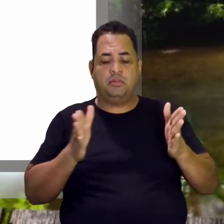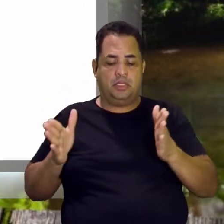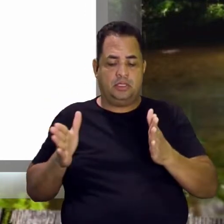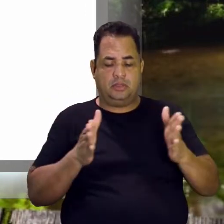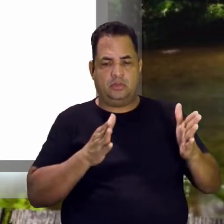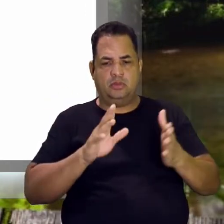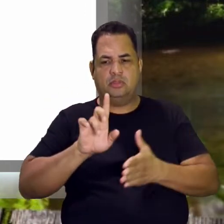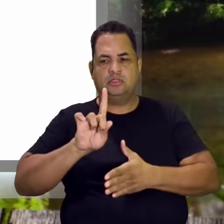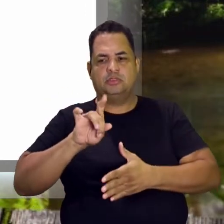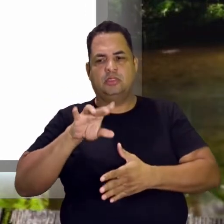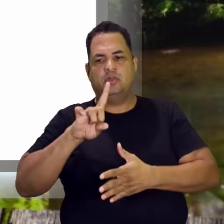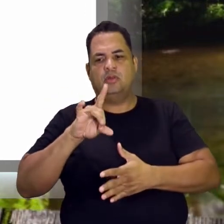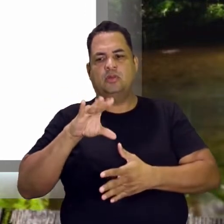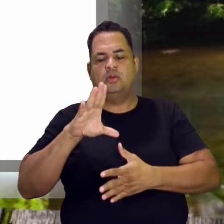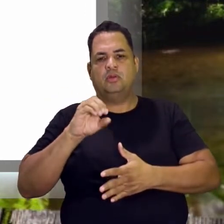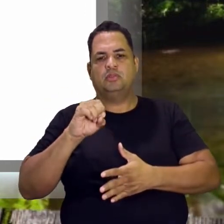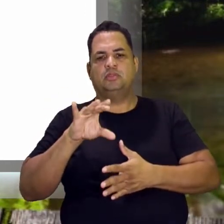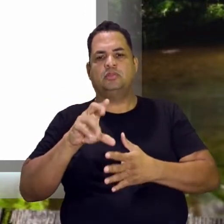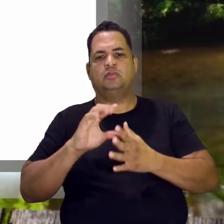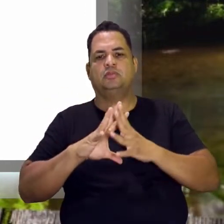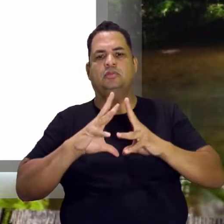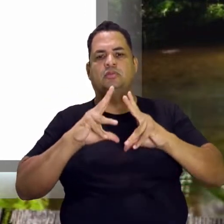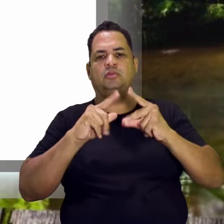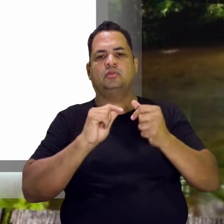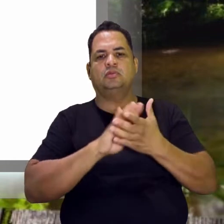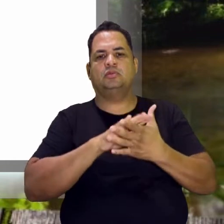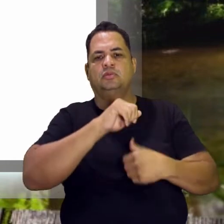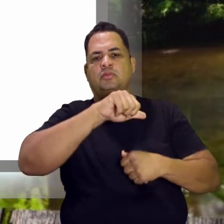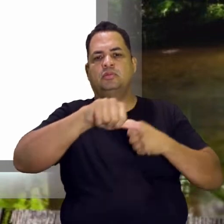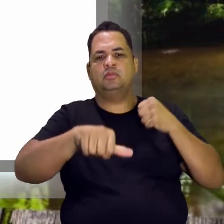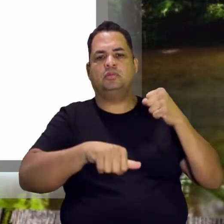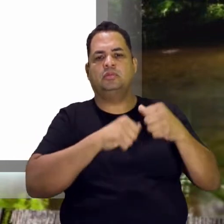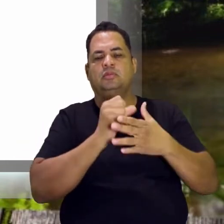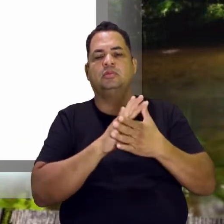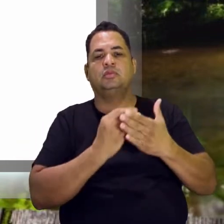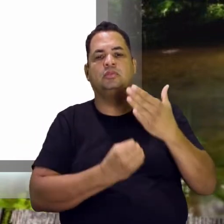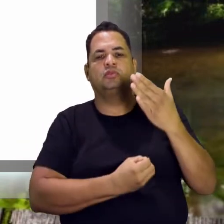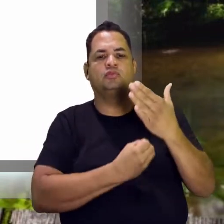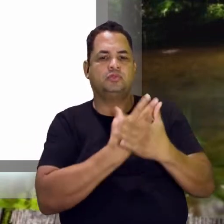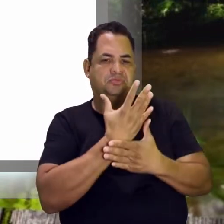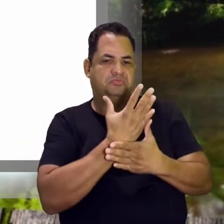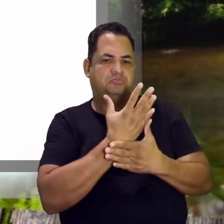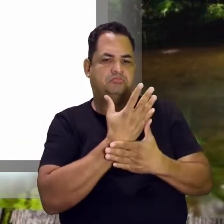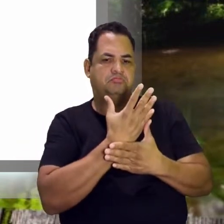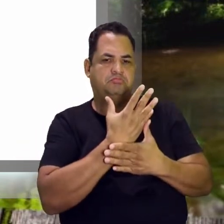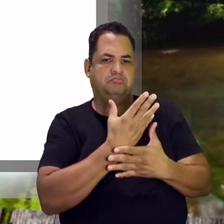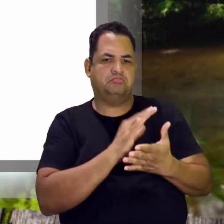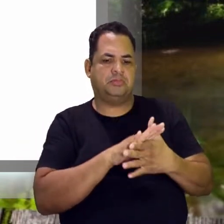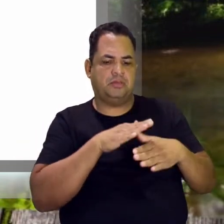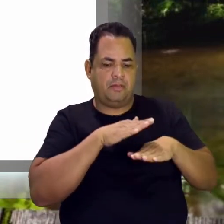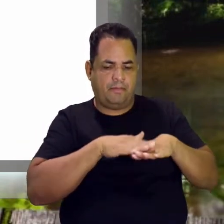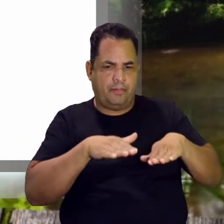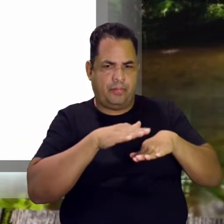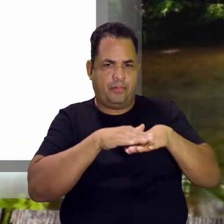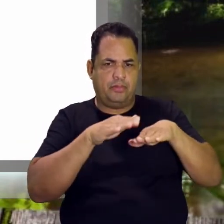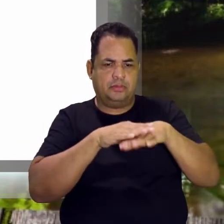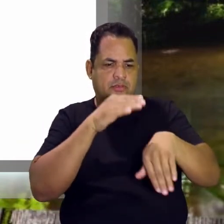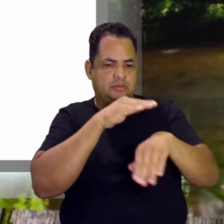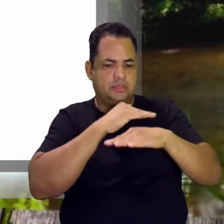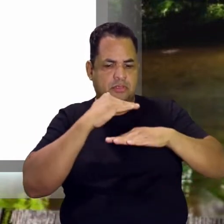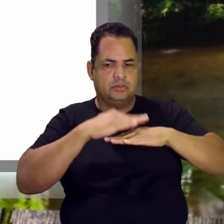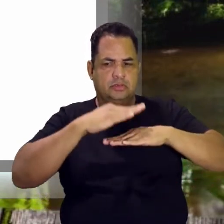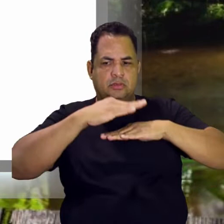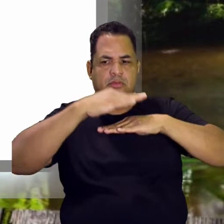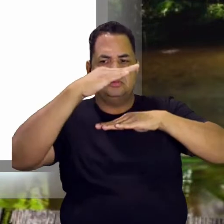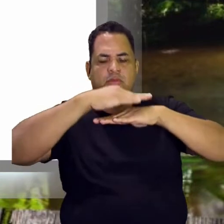geológico. Todas as transformações, desde a origem desses sedimentos, das